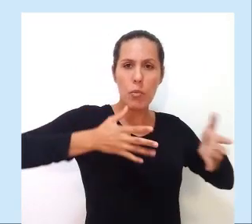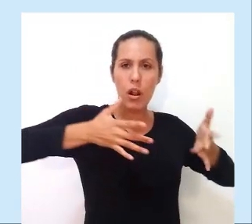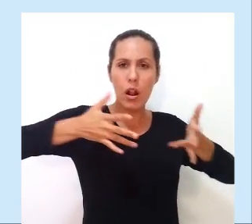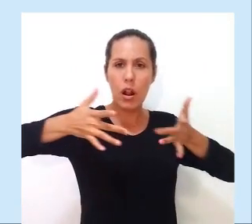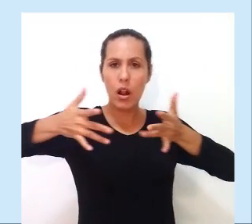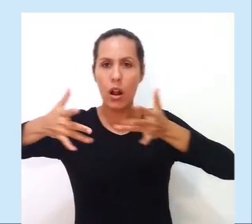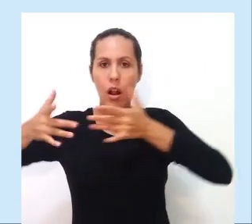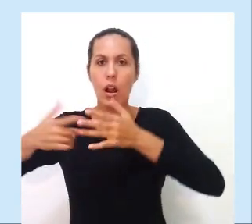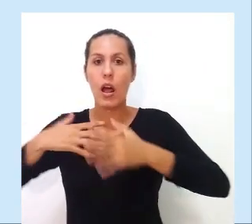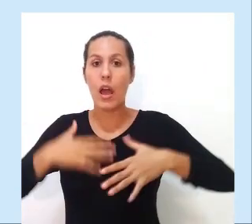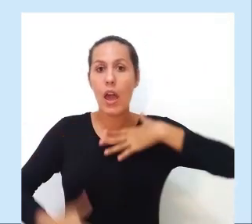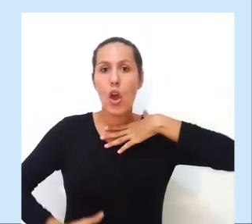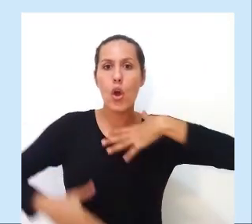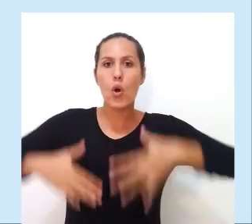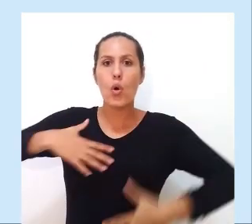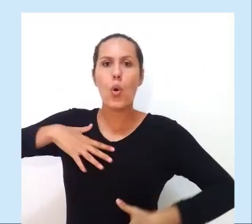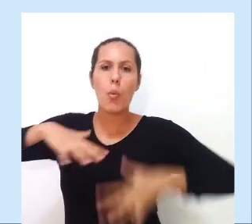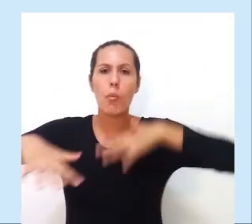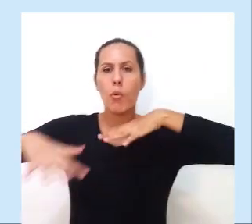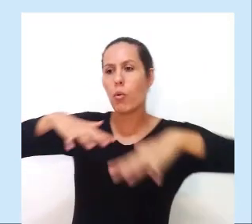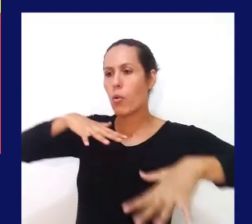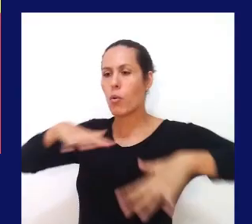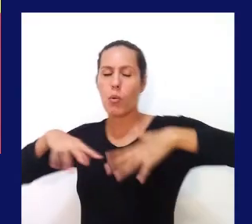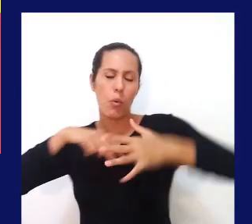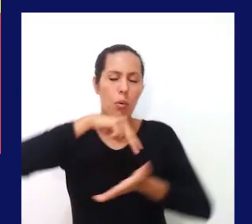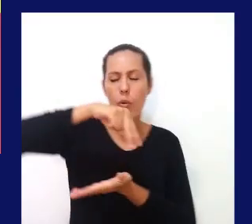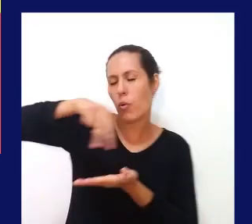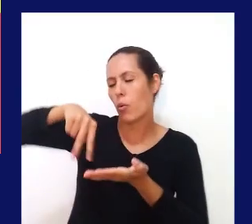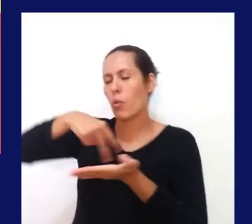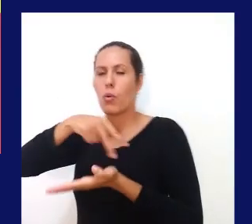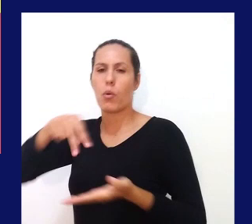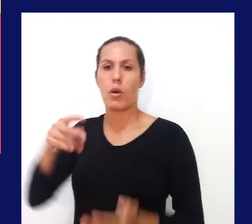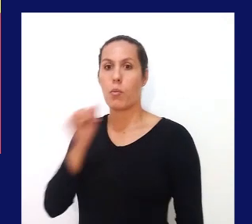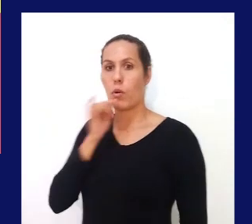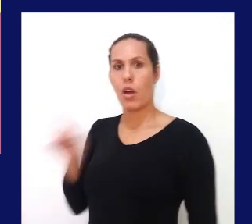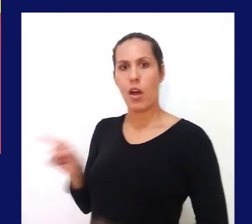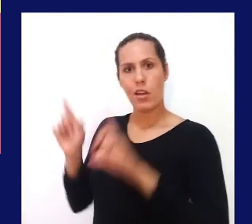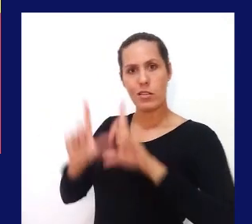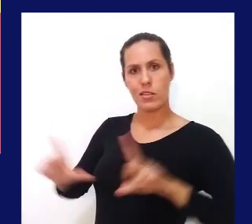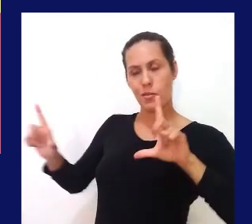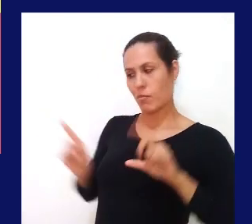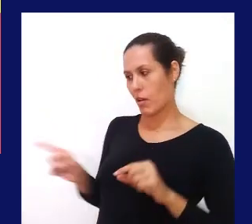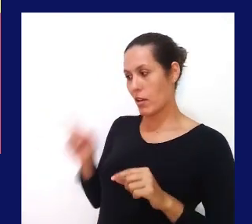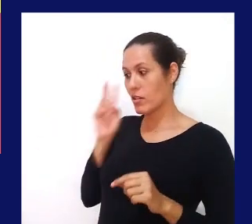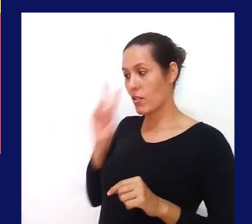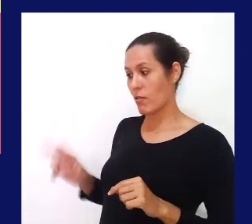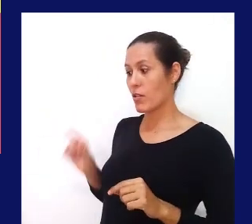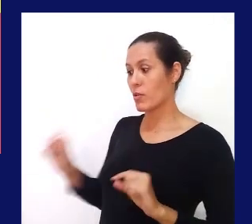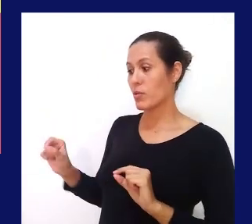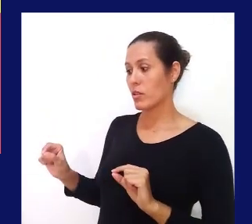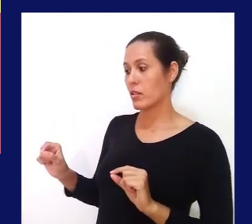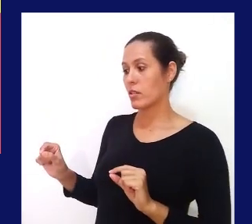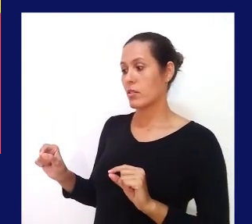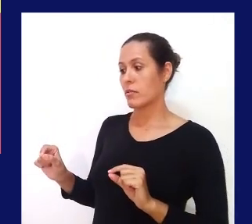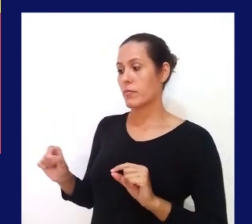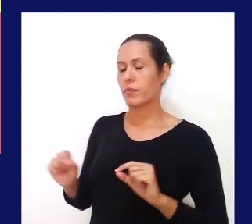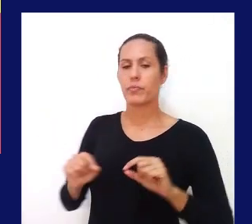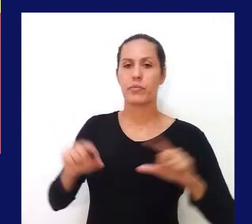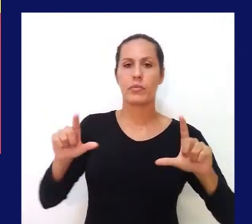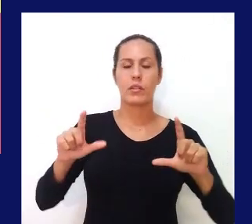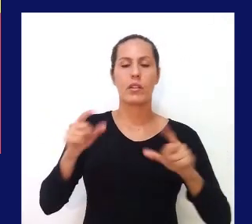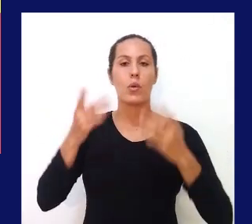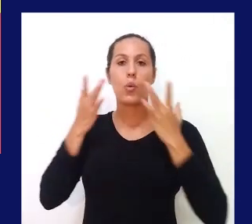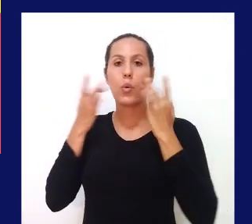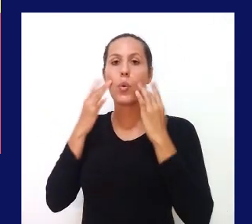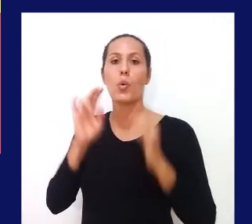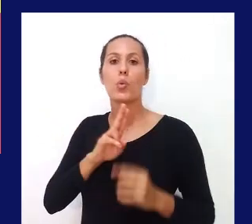peça são justamente os corpos dos dançarinos. Então, na imagem que aparece para vocês aí na tela, vocês estão vendo a